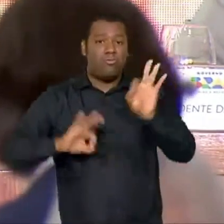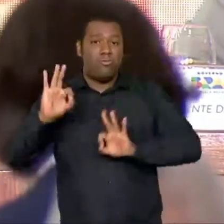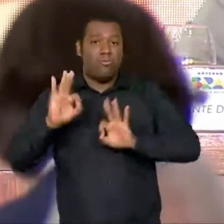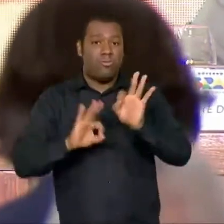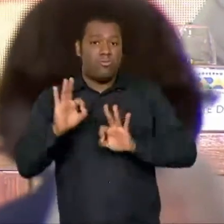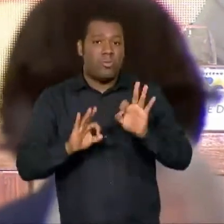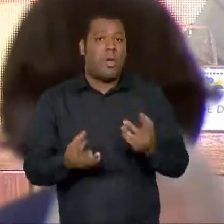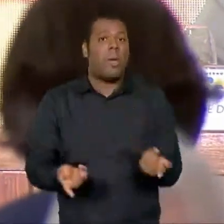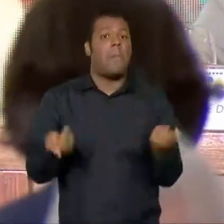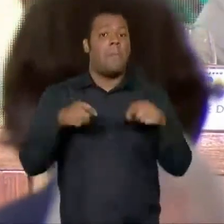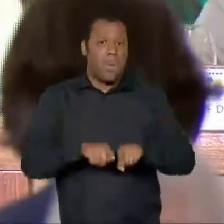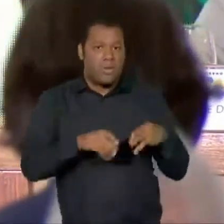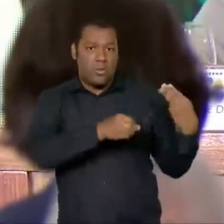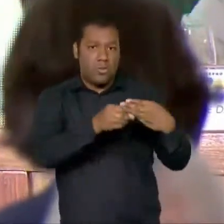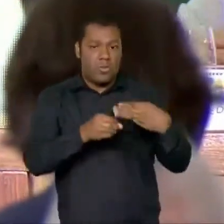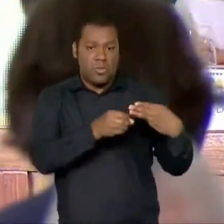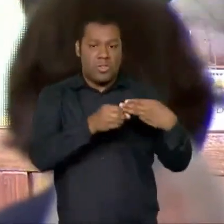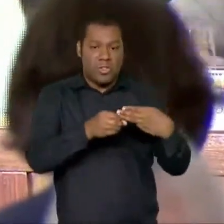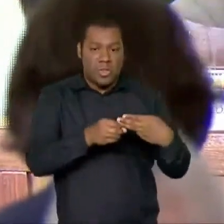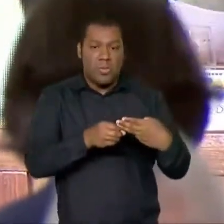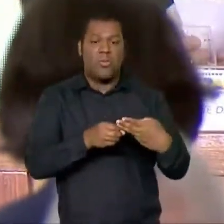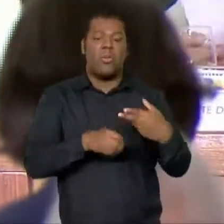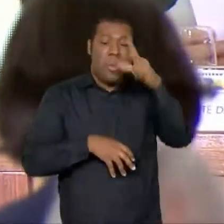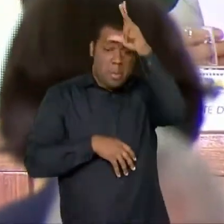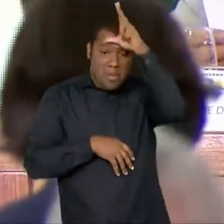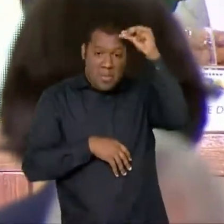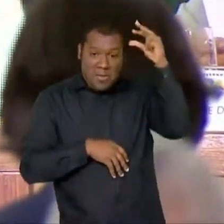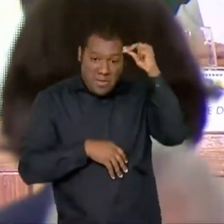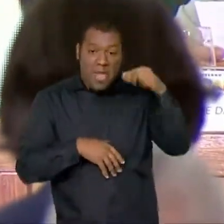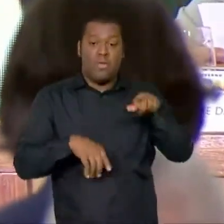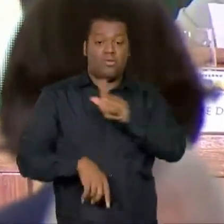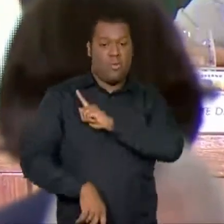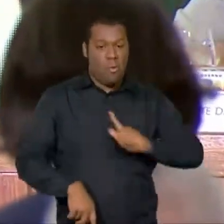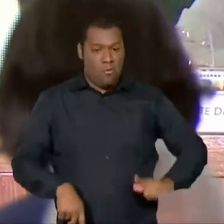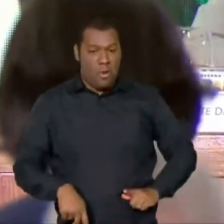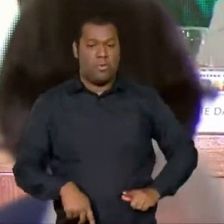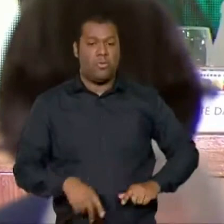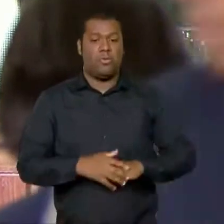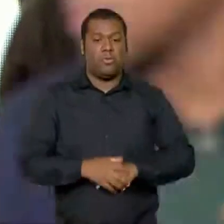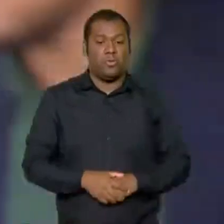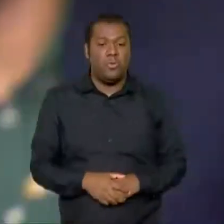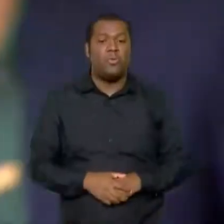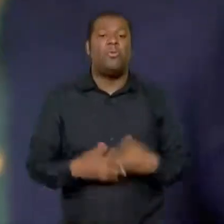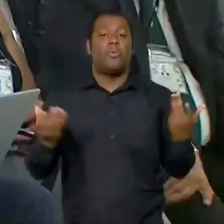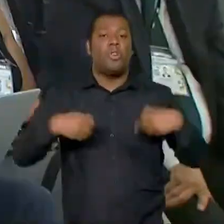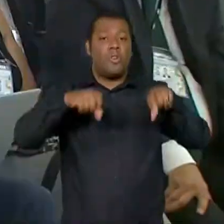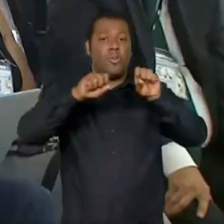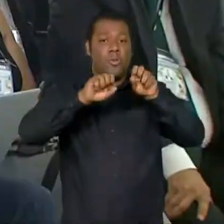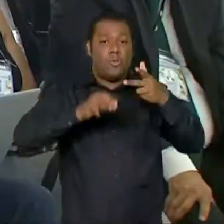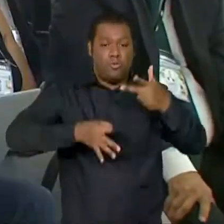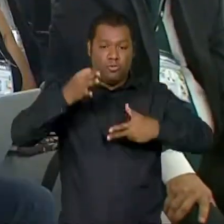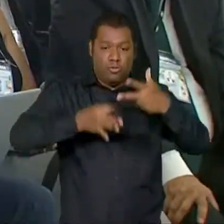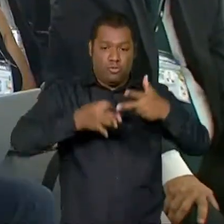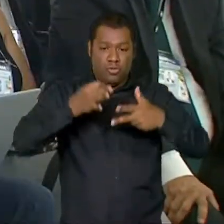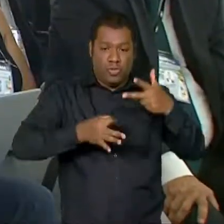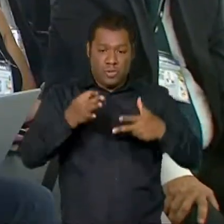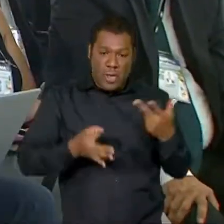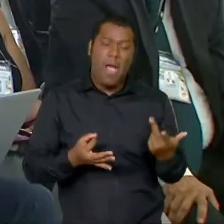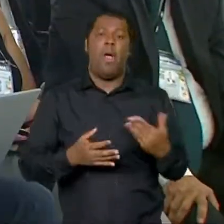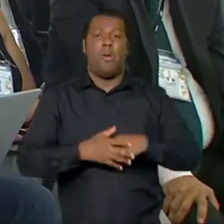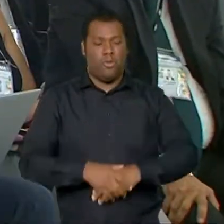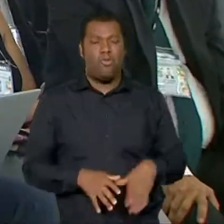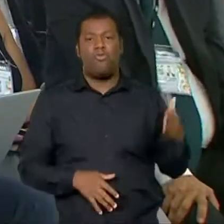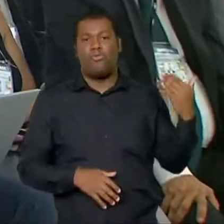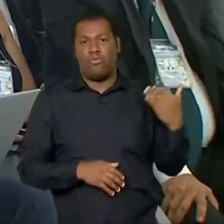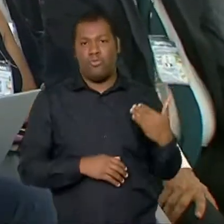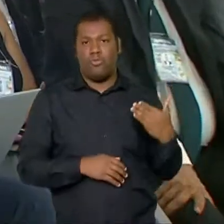parceria com os municípios os prefeitos e os governadores e o sistema judicial também os cartórios